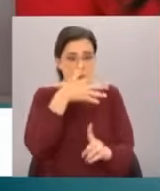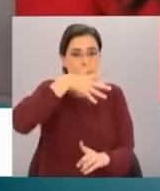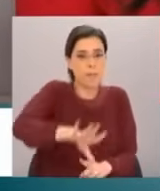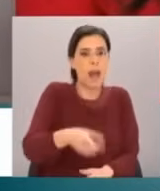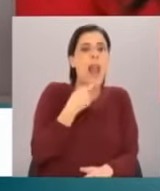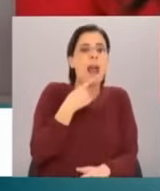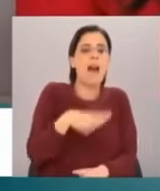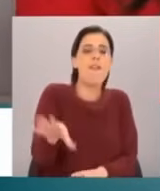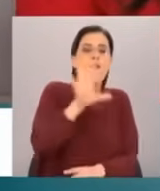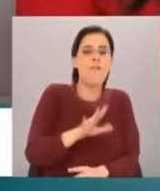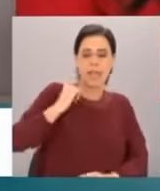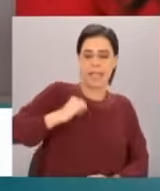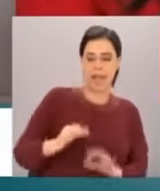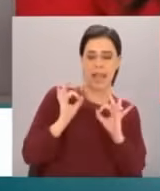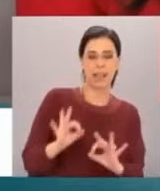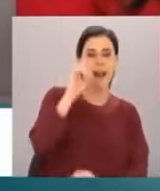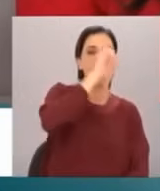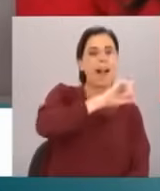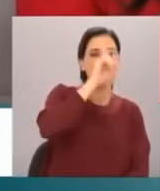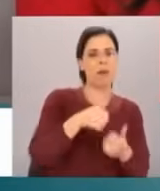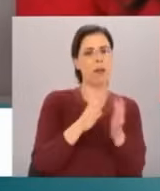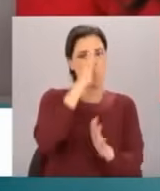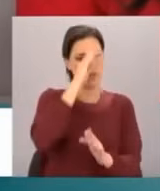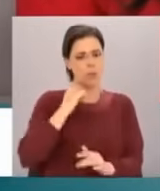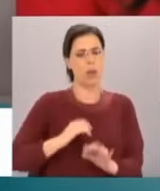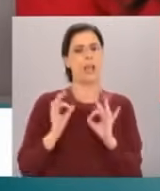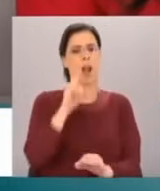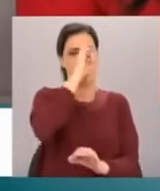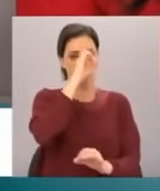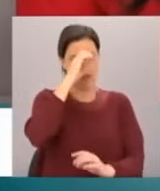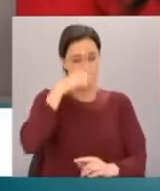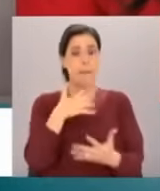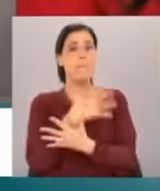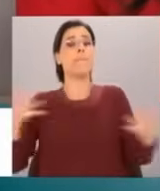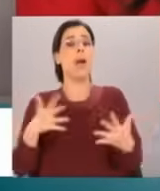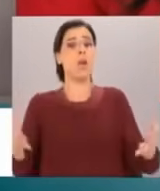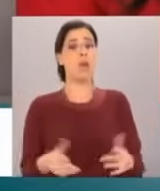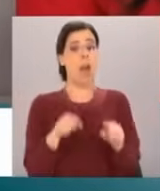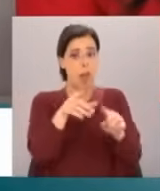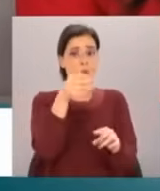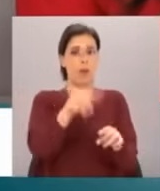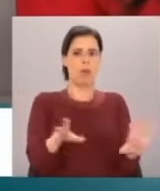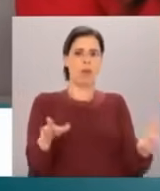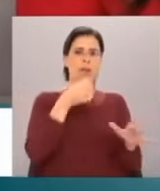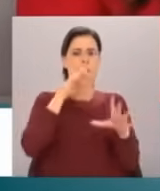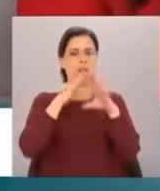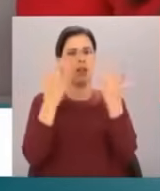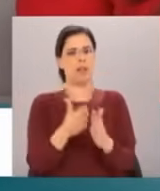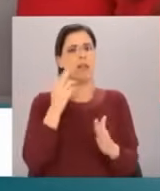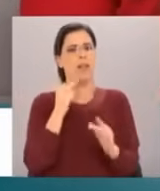falar da forma como todos sabemos como é que eu cheguei e nem